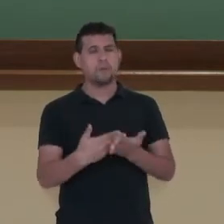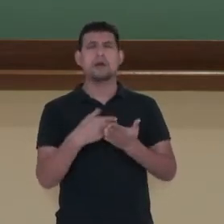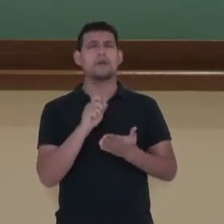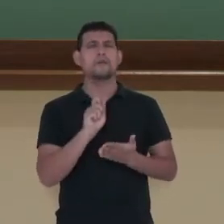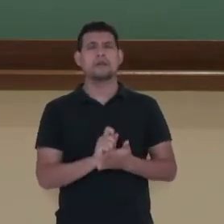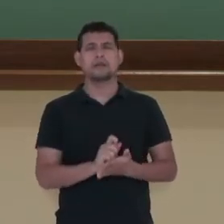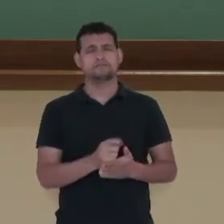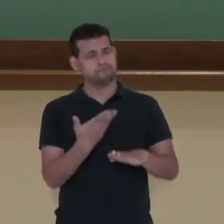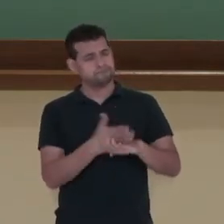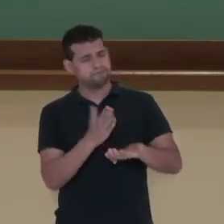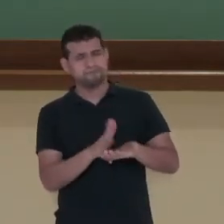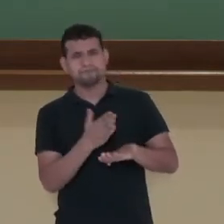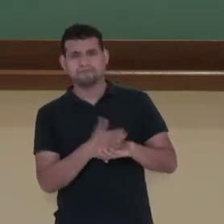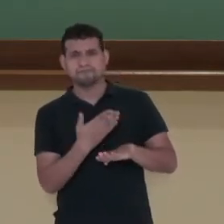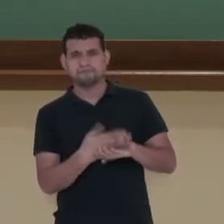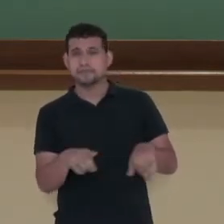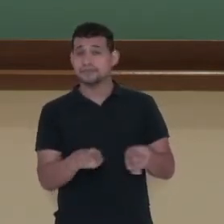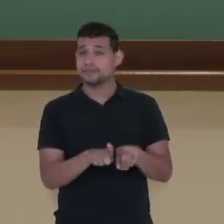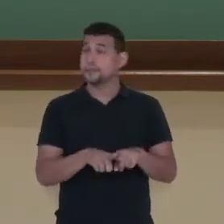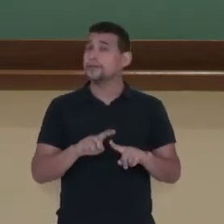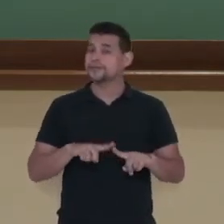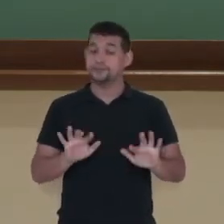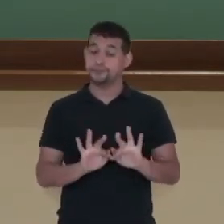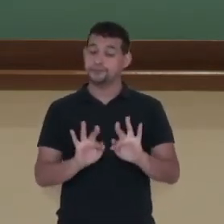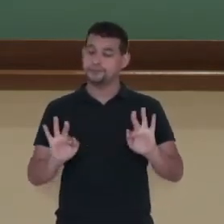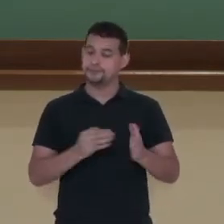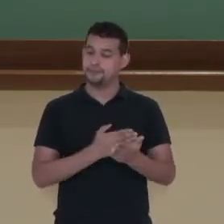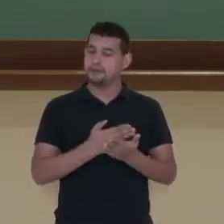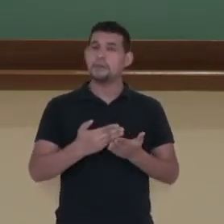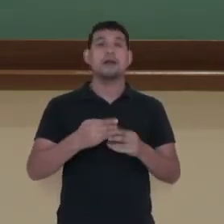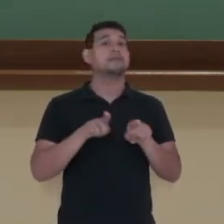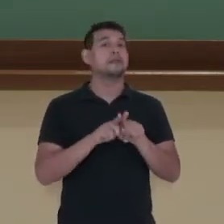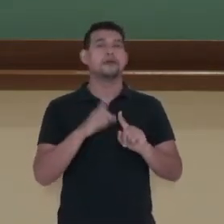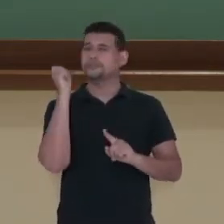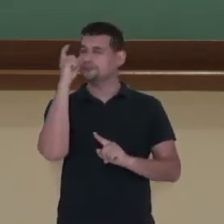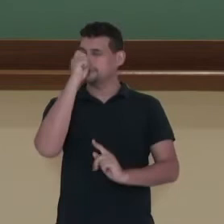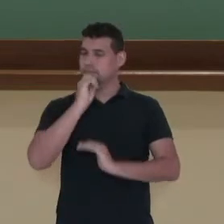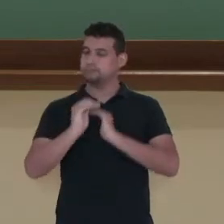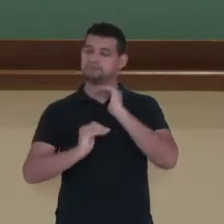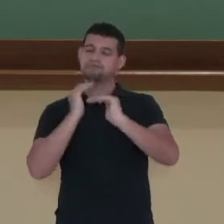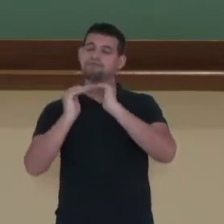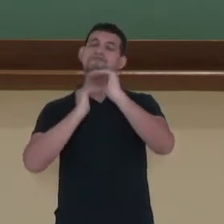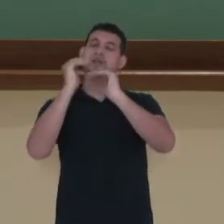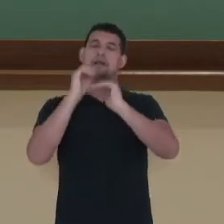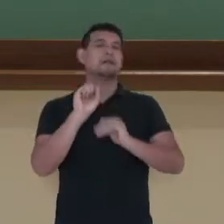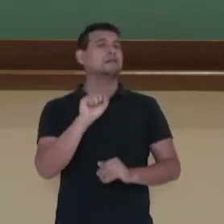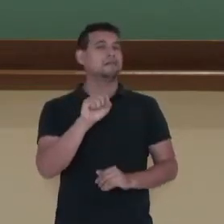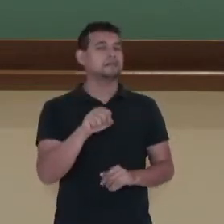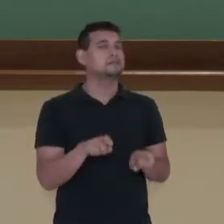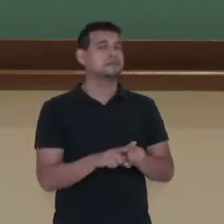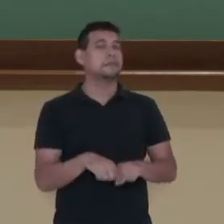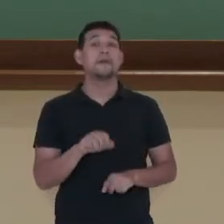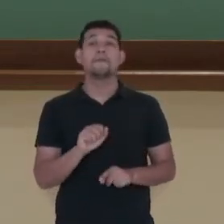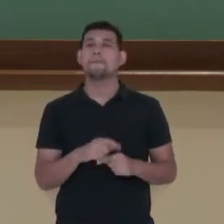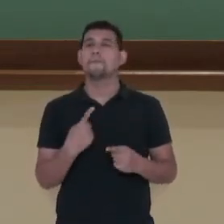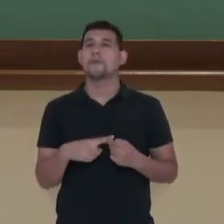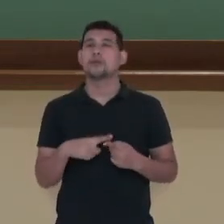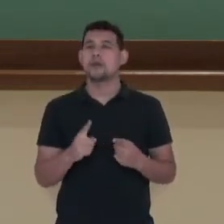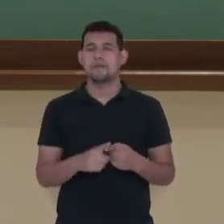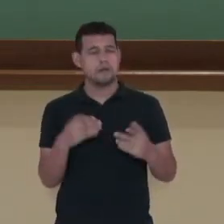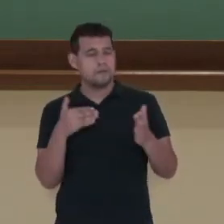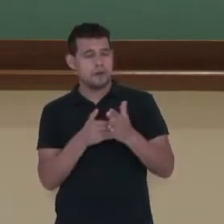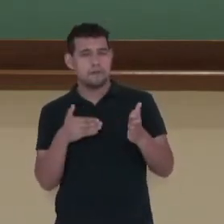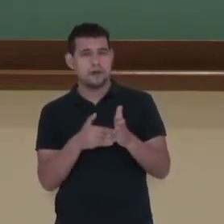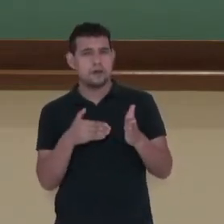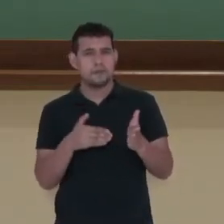com exercícios do mais simples e aumentando essa dificuldade para os